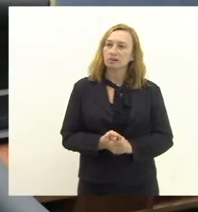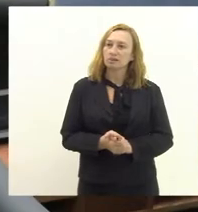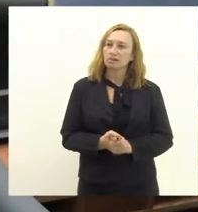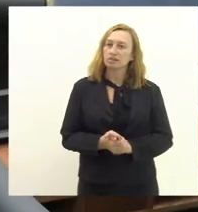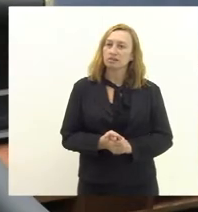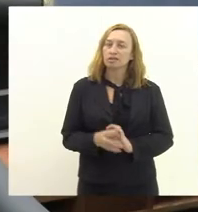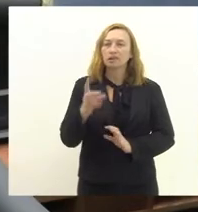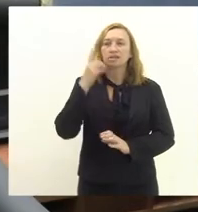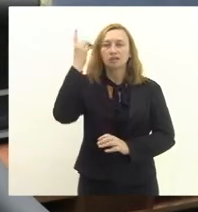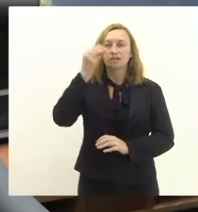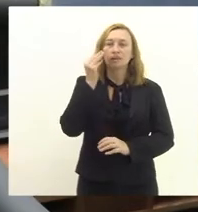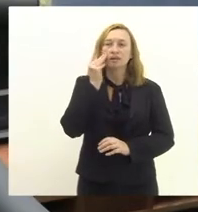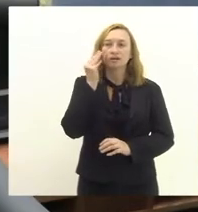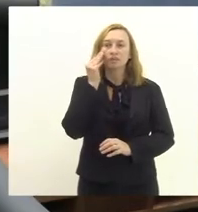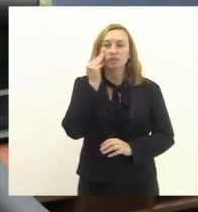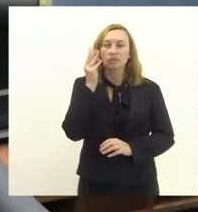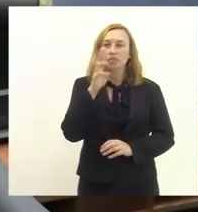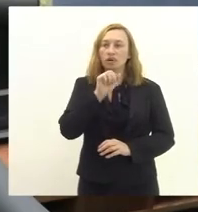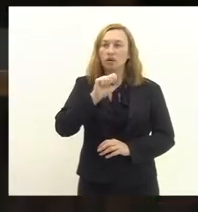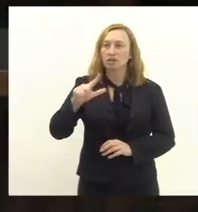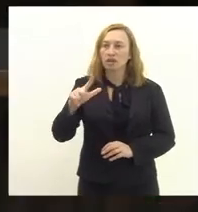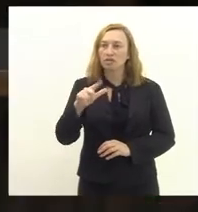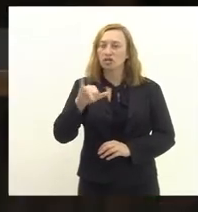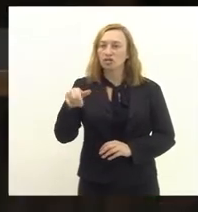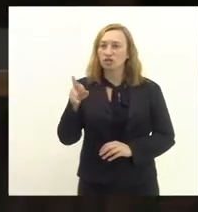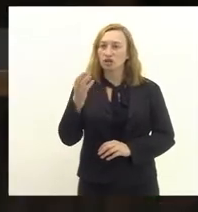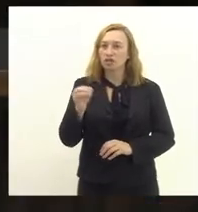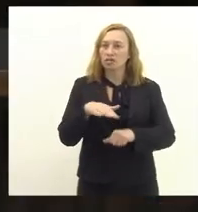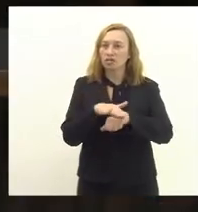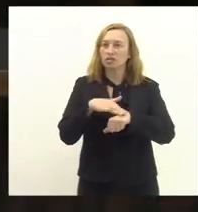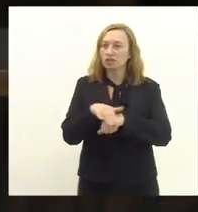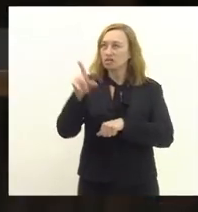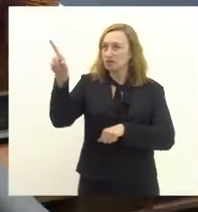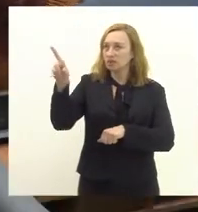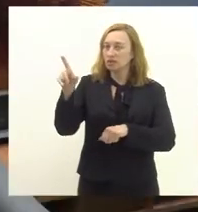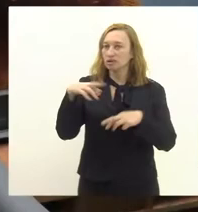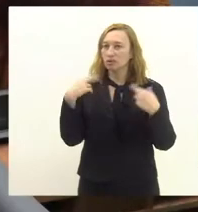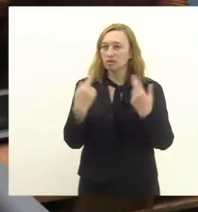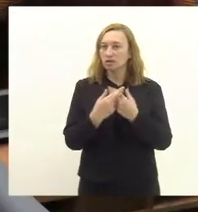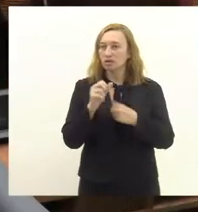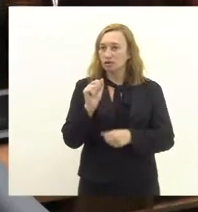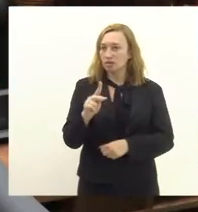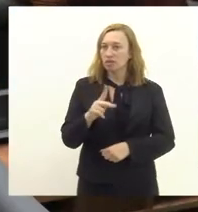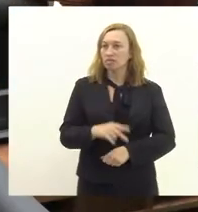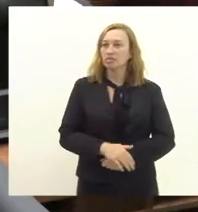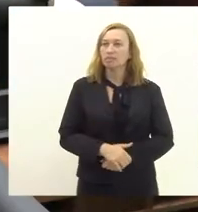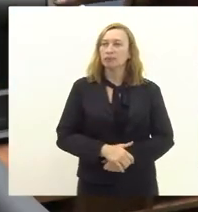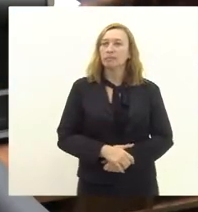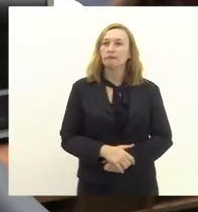A deputada Mônica e o coronel Jairo vai conversar com vocês sobre a audiência, tá bom?